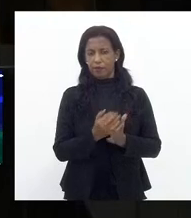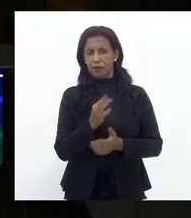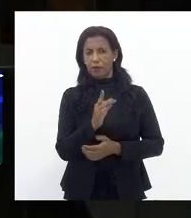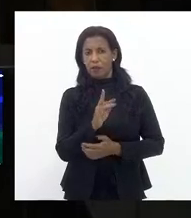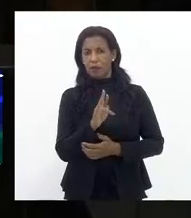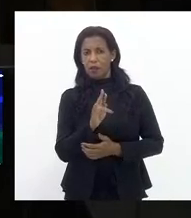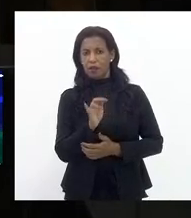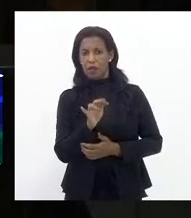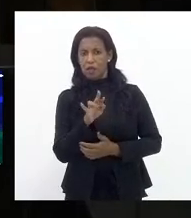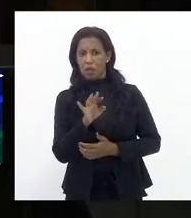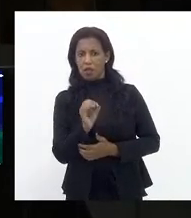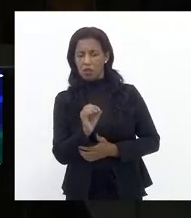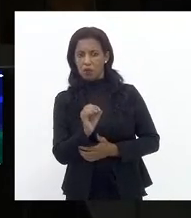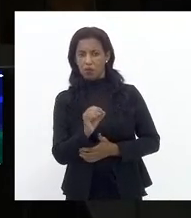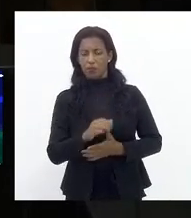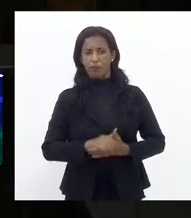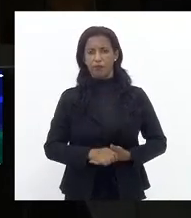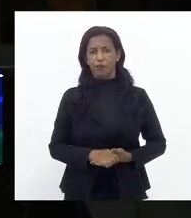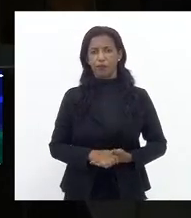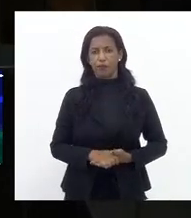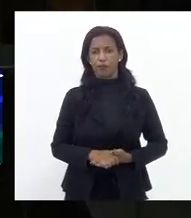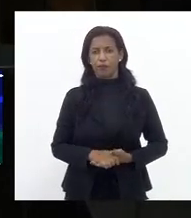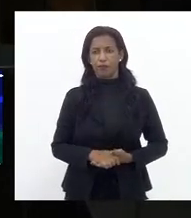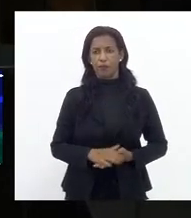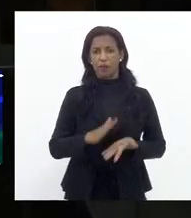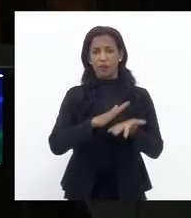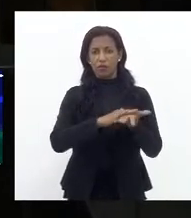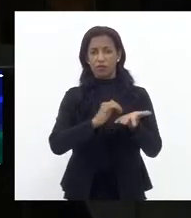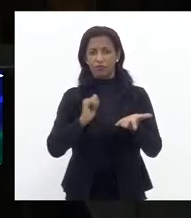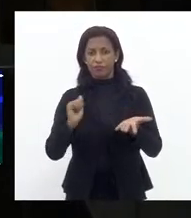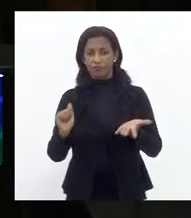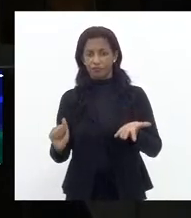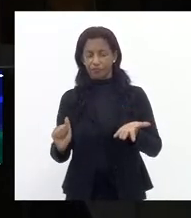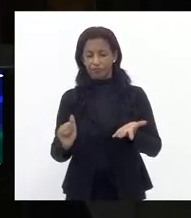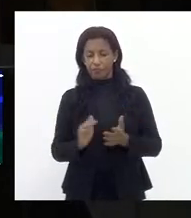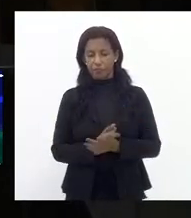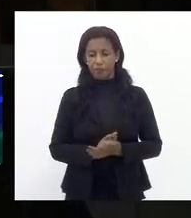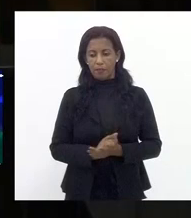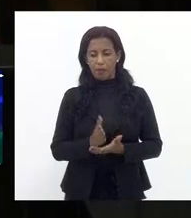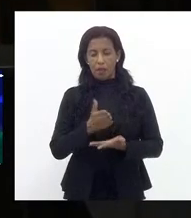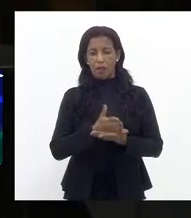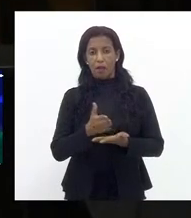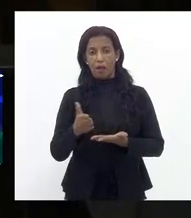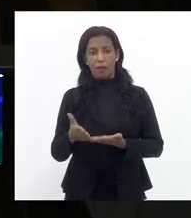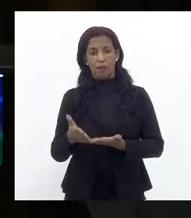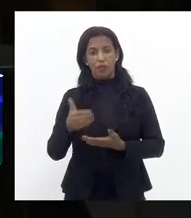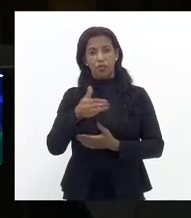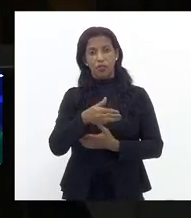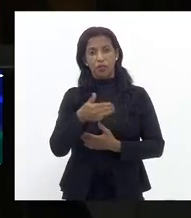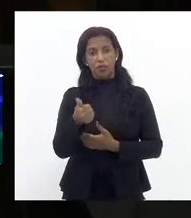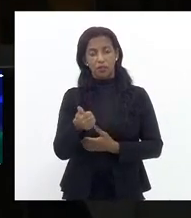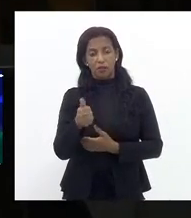triênio seja extinto a partir de